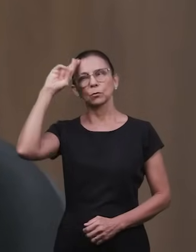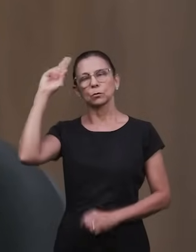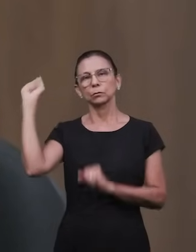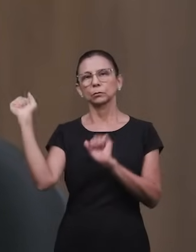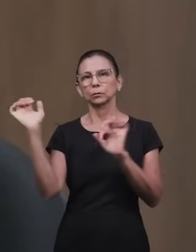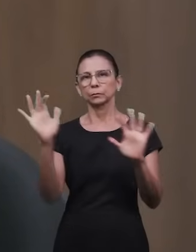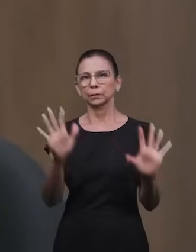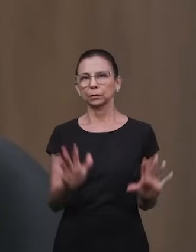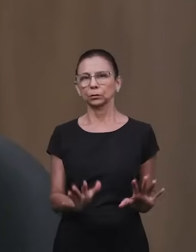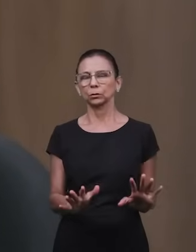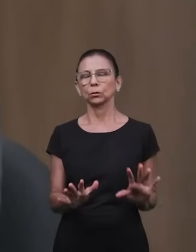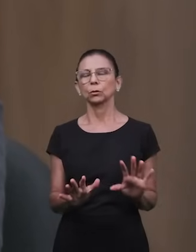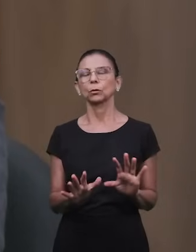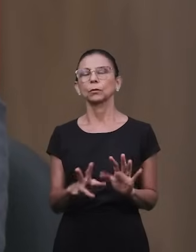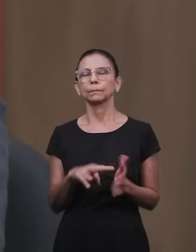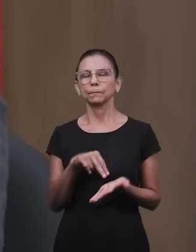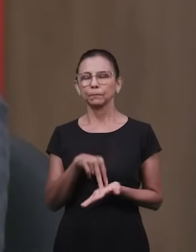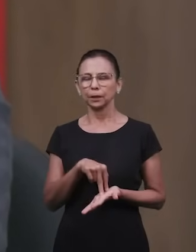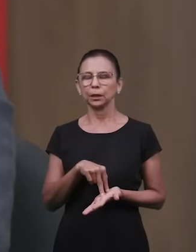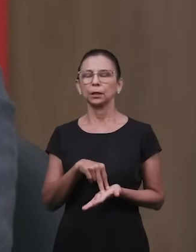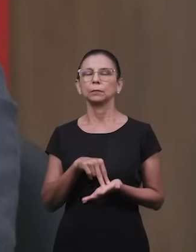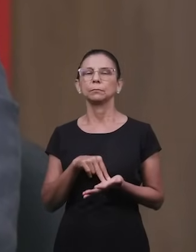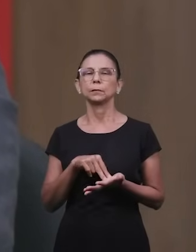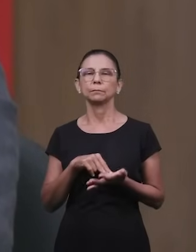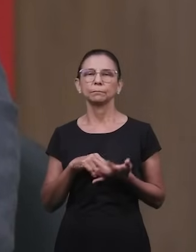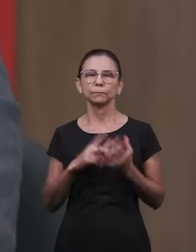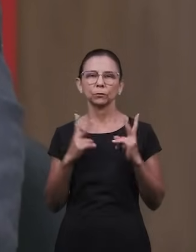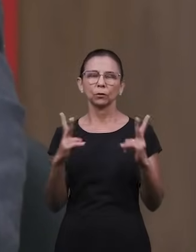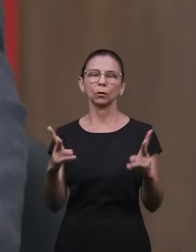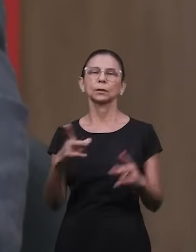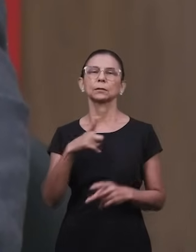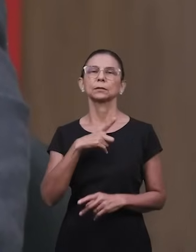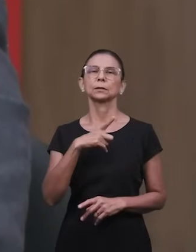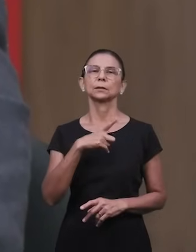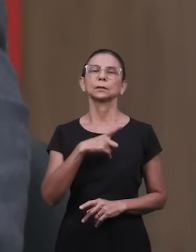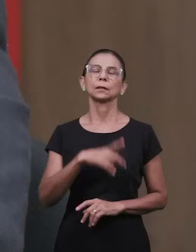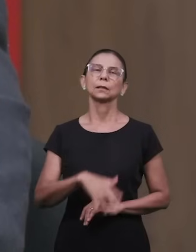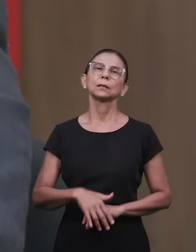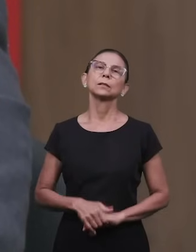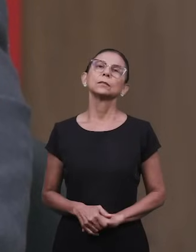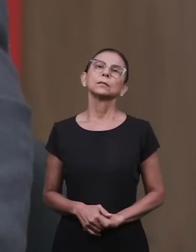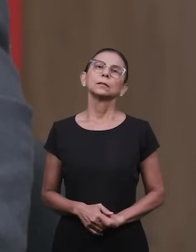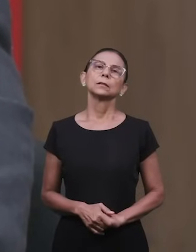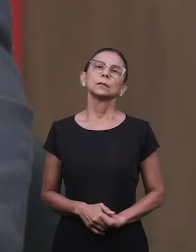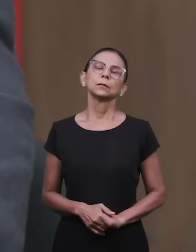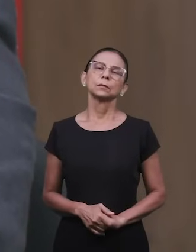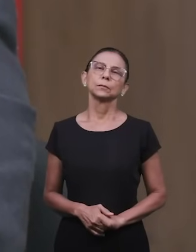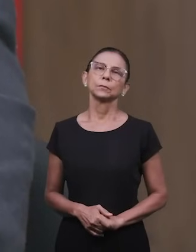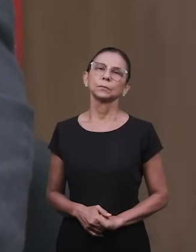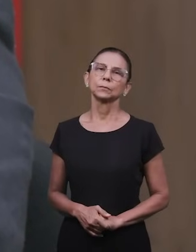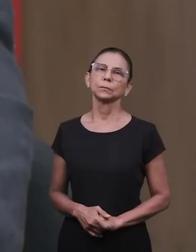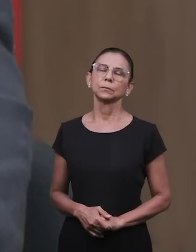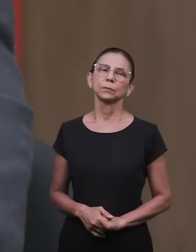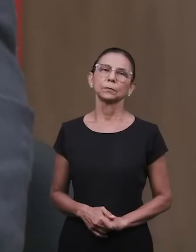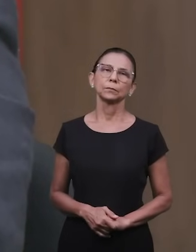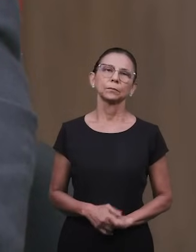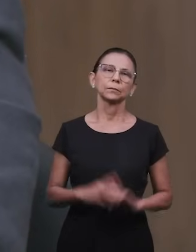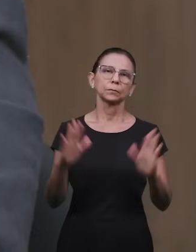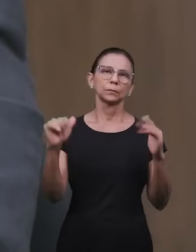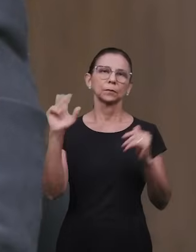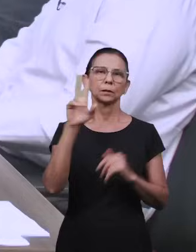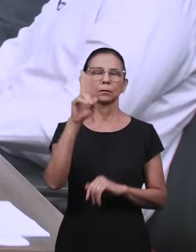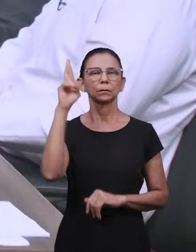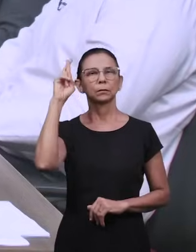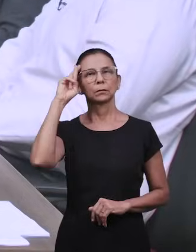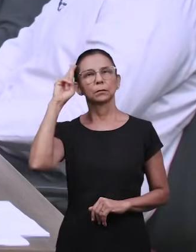ser o nosso beneficiador, Ele vai nos Amém. sustentar, Ele vai nos dar vitória. E essa é a importância de ter o sangue de Jesus na nossa vida. Glória a Jesus. Glória a